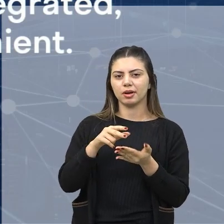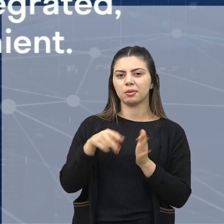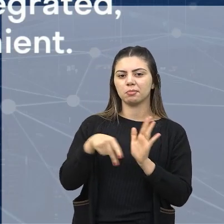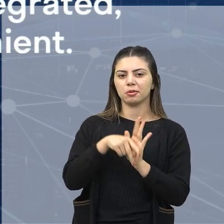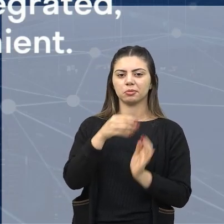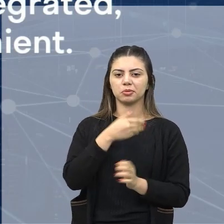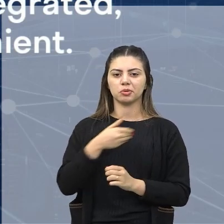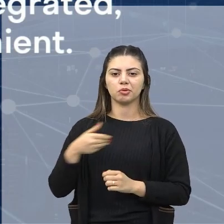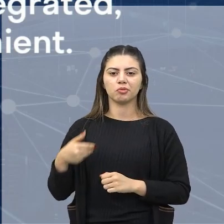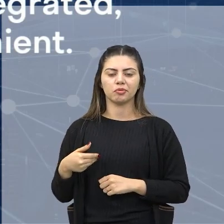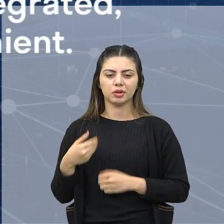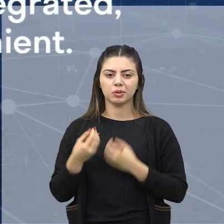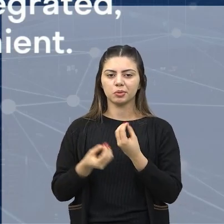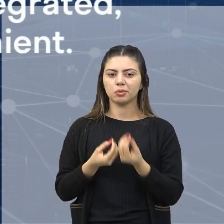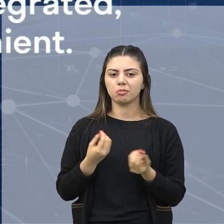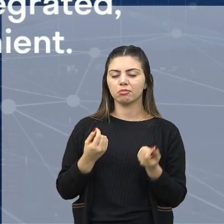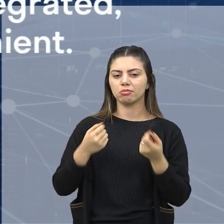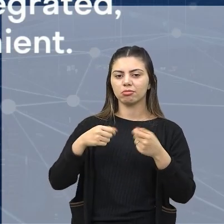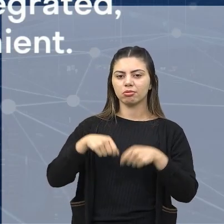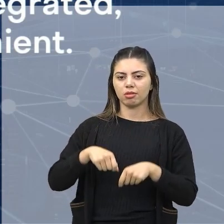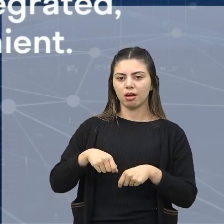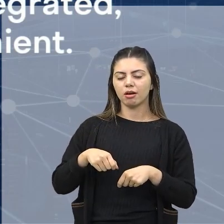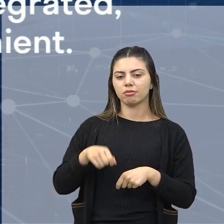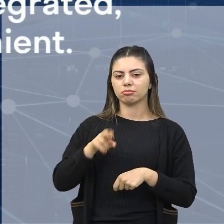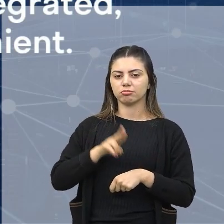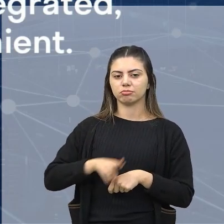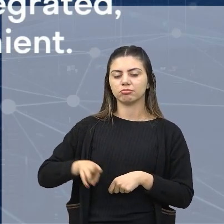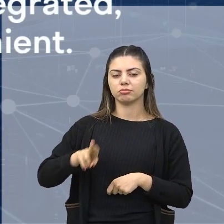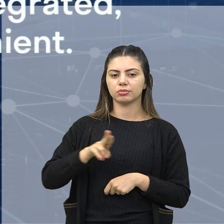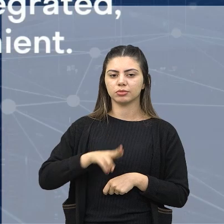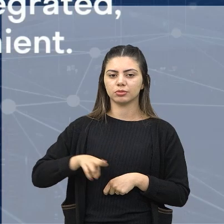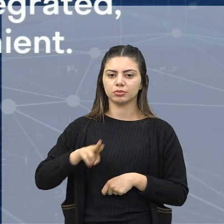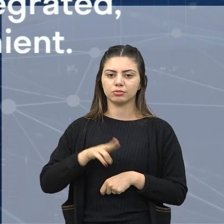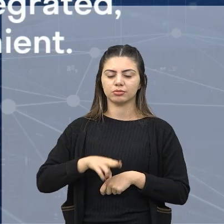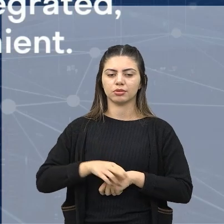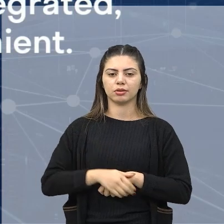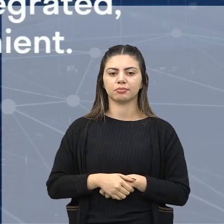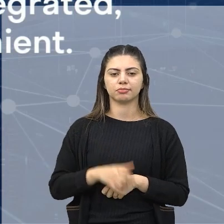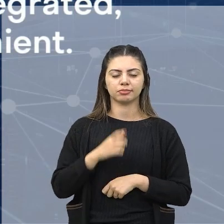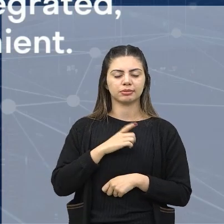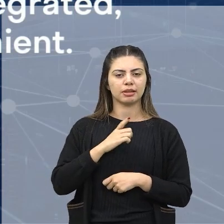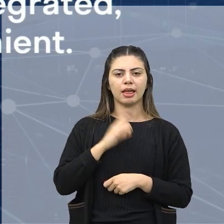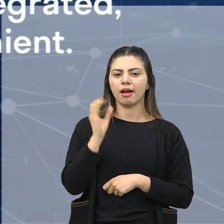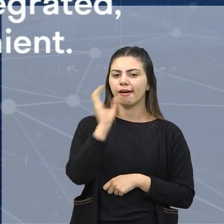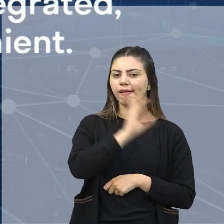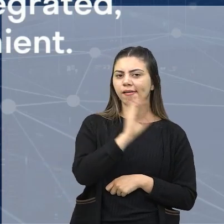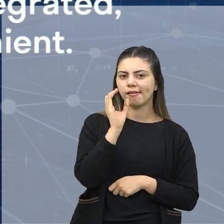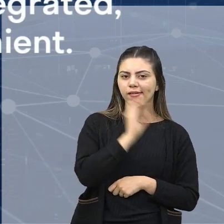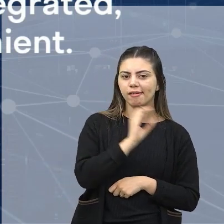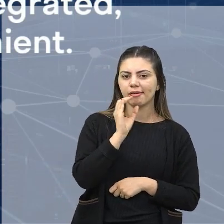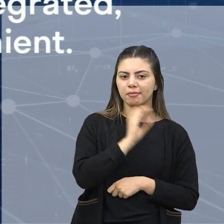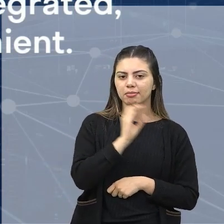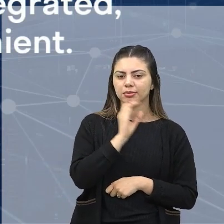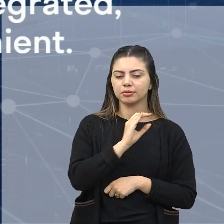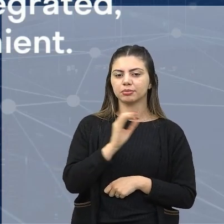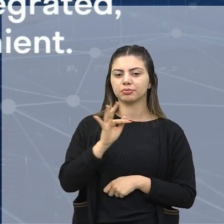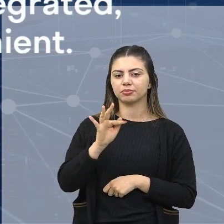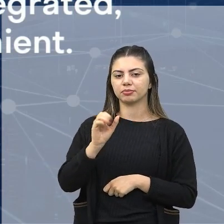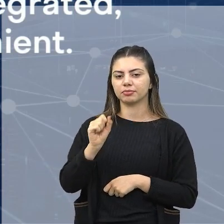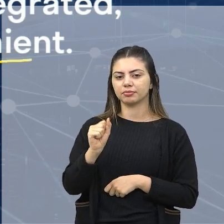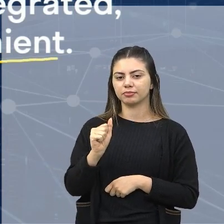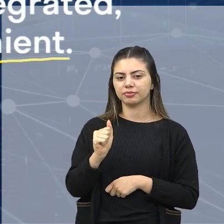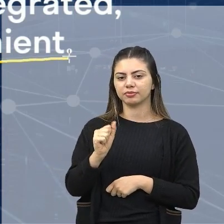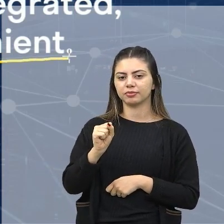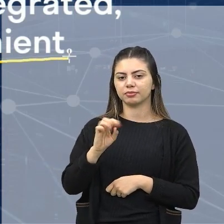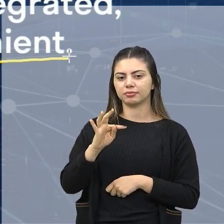perfeitamente integrado, fazendo, né, tudo mais rápido, faster and